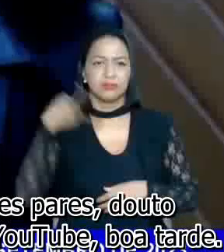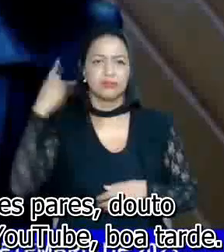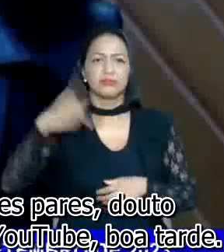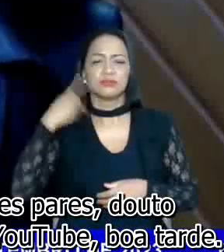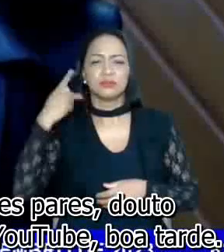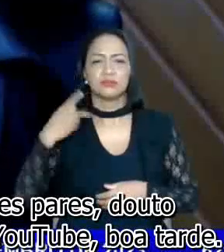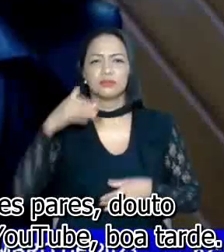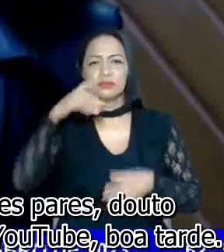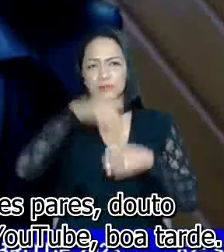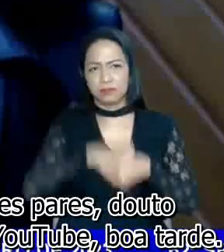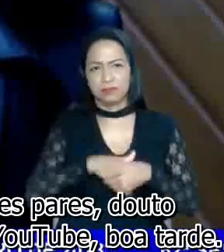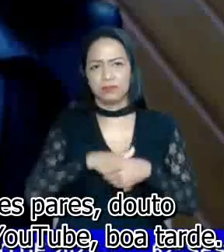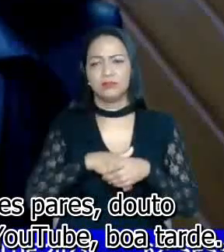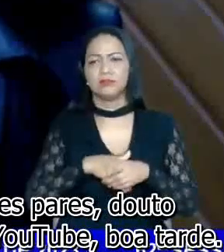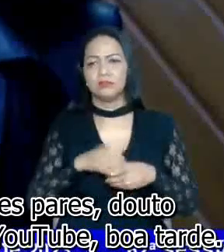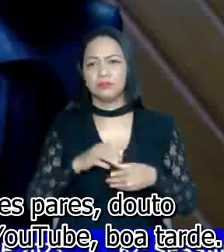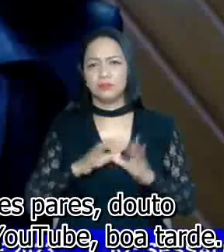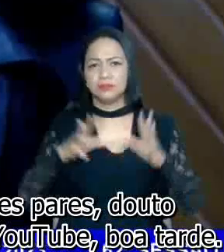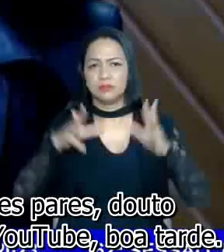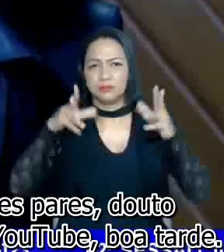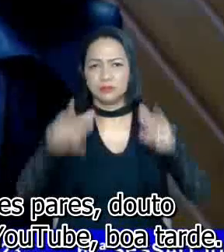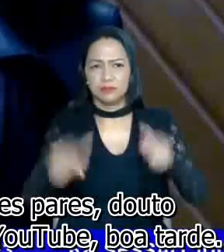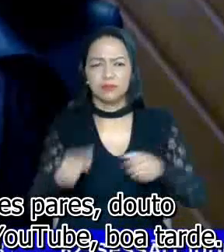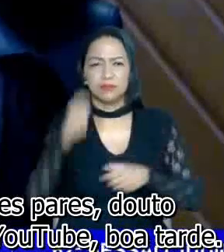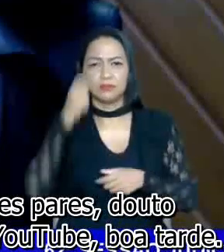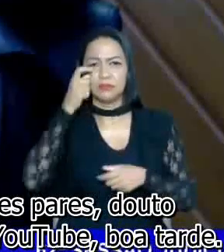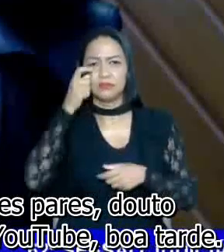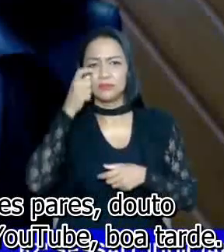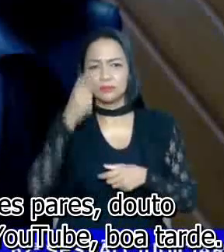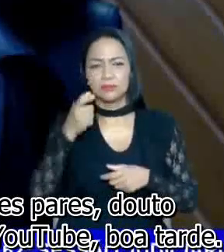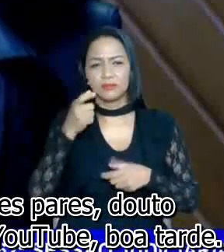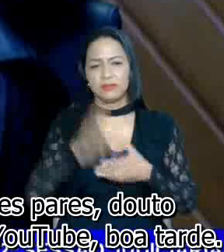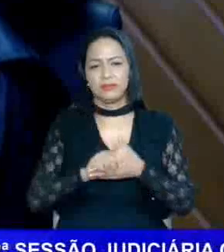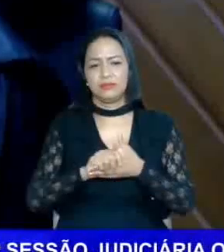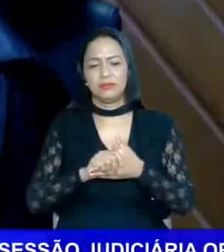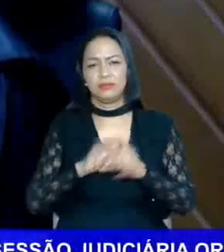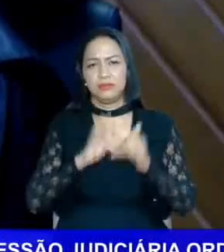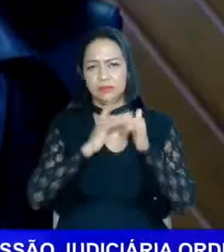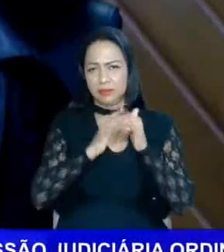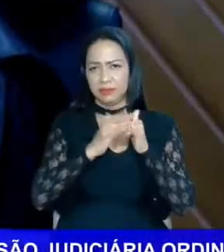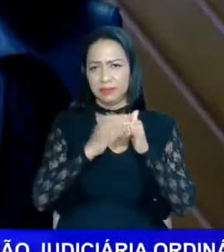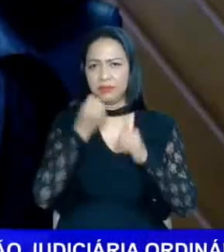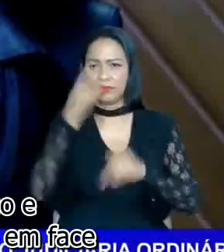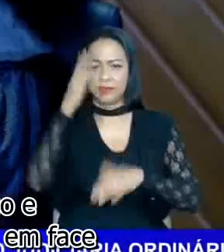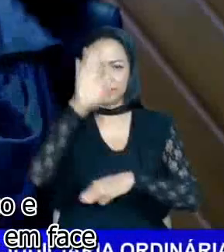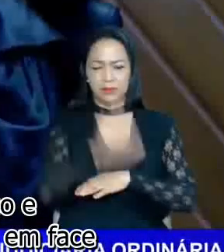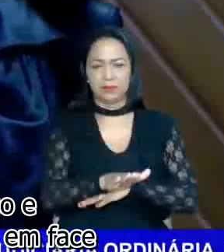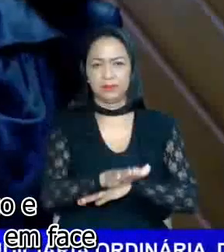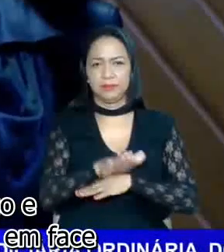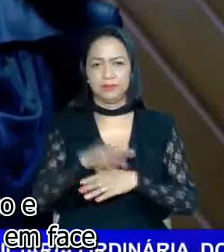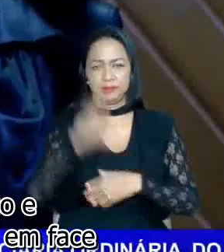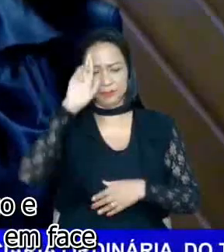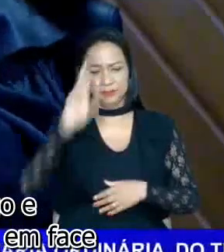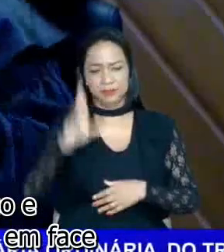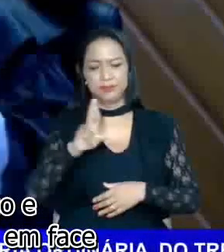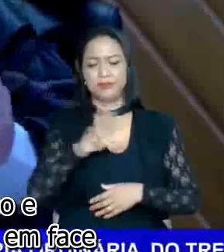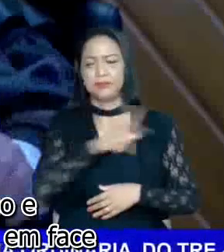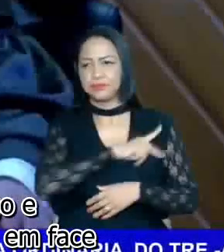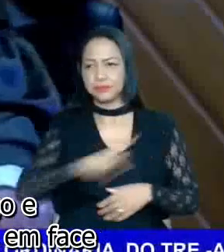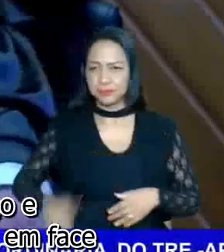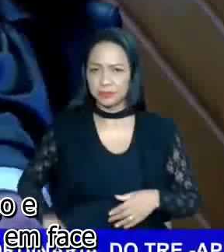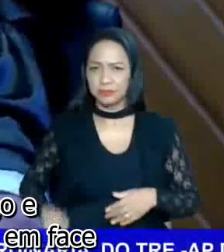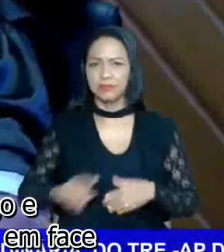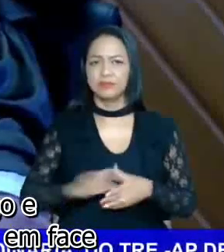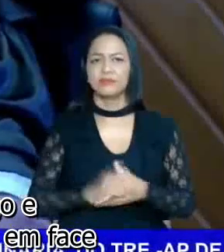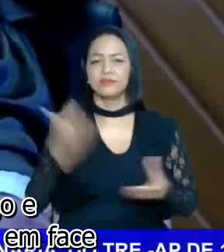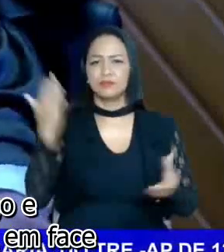Valente. regional, Ele é um e homem a de todos que pele nos clara, assistem pelo canal do cabelos YouTube, boa grisalhos, tarde. usa óculos, barba Senhor presidente, cerrada, trata os está autos vestindo de uma embargo de